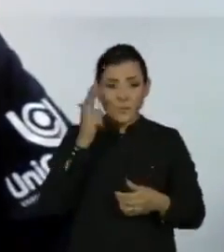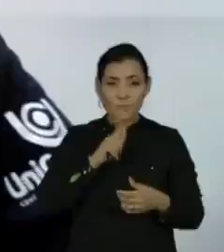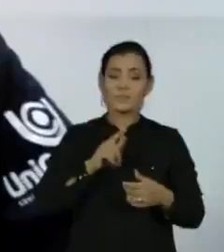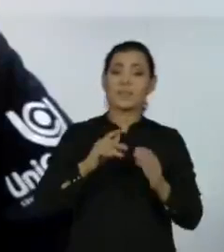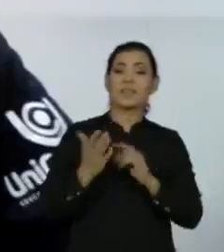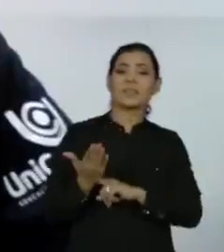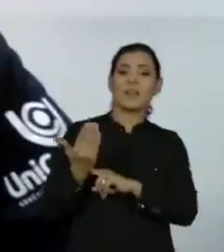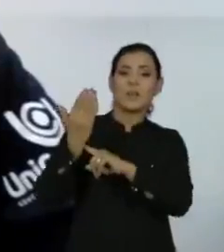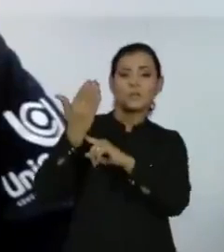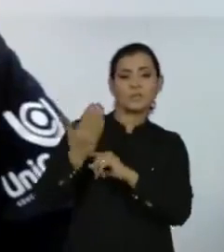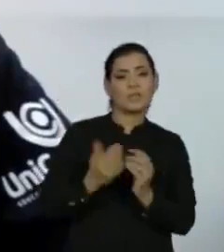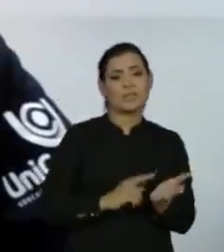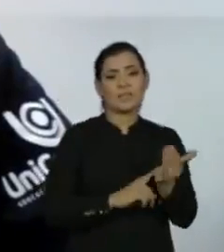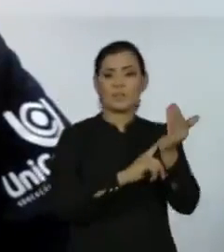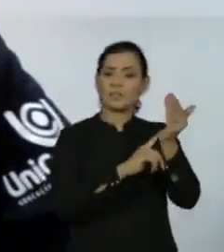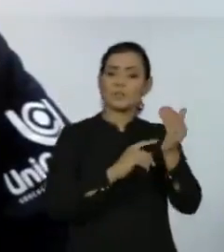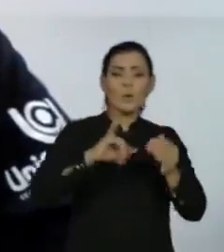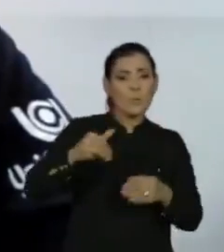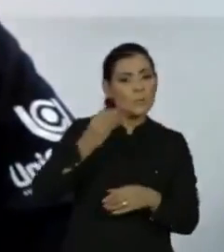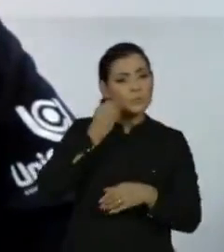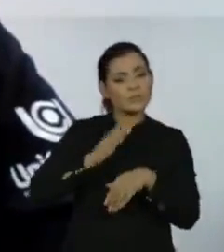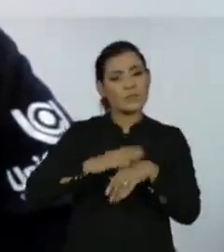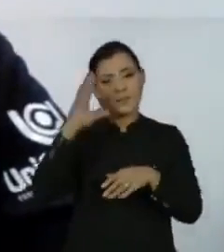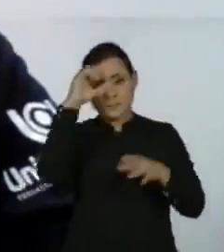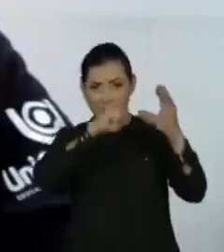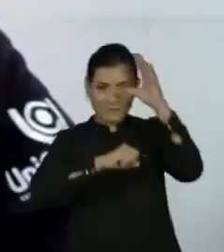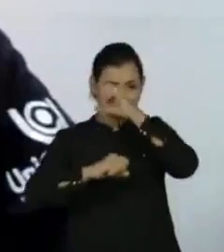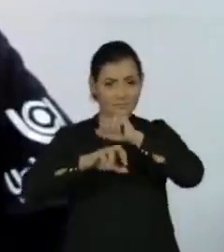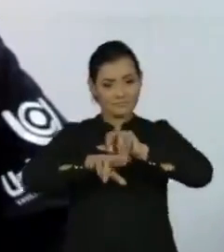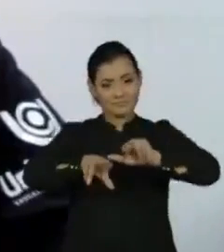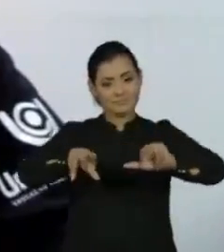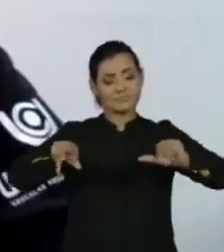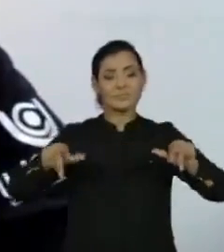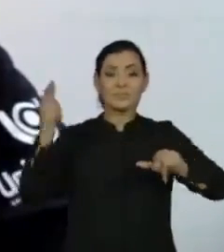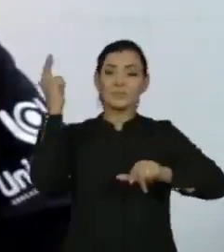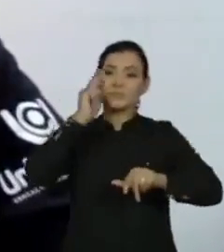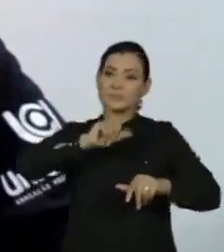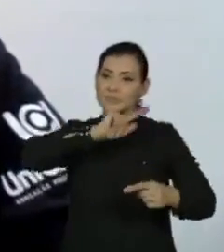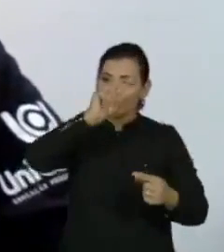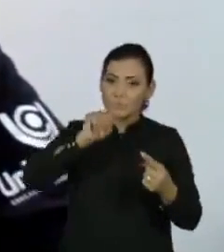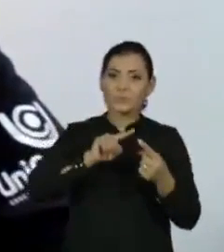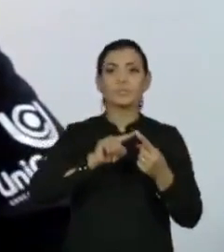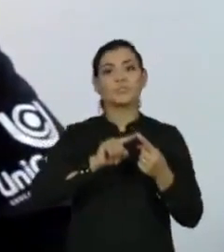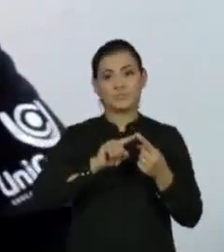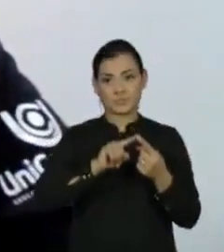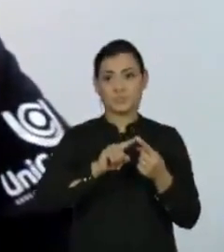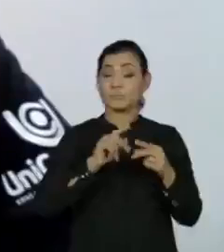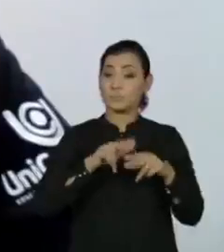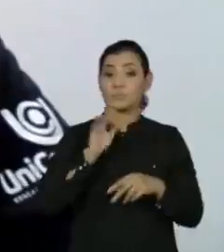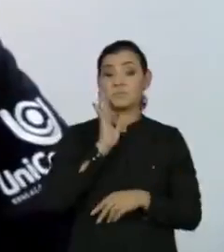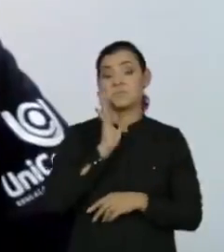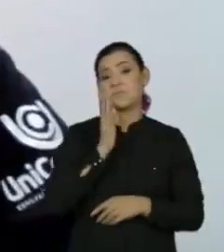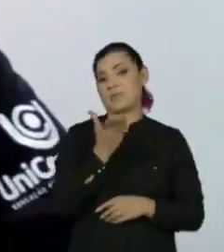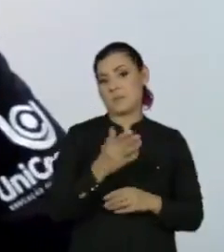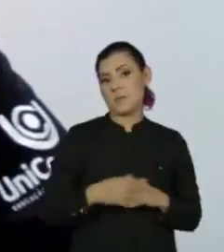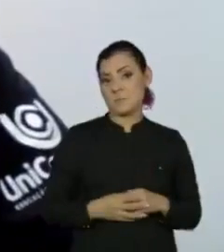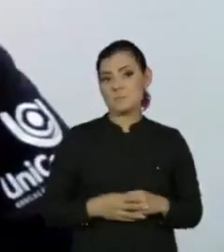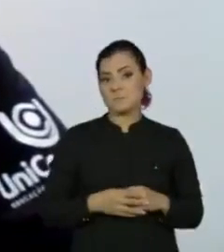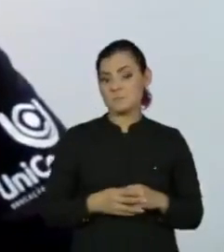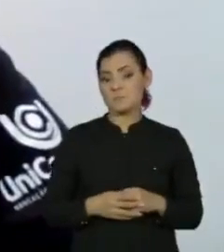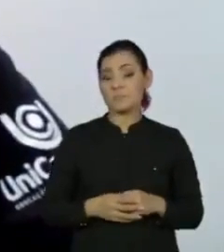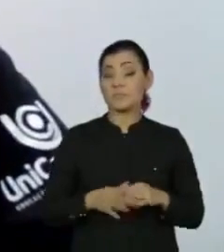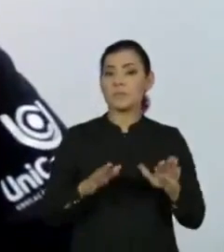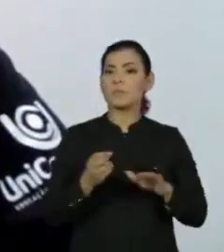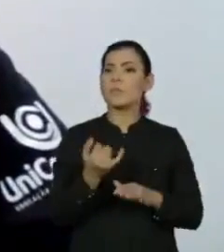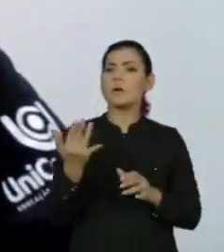diferentes tecnologias e oportunidades de aprendizagem que tenham intencionalidade. Eu acho que isso que é bacana. Porque